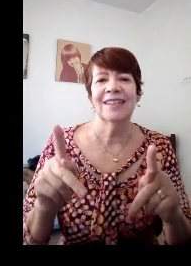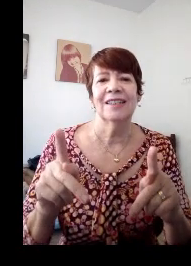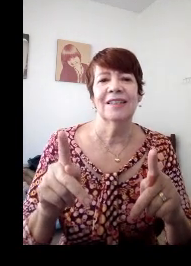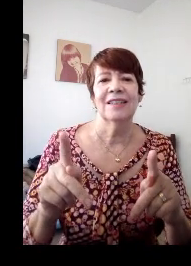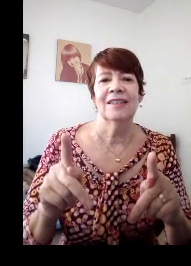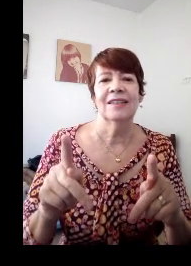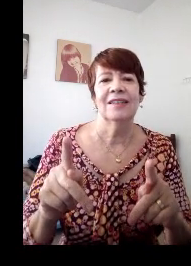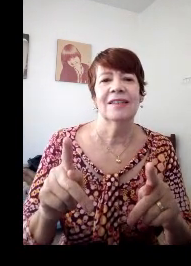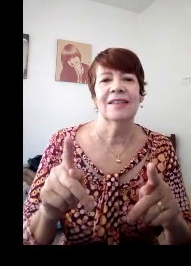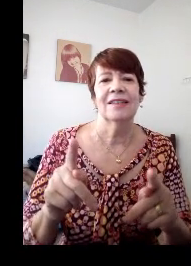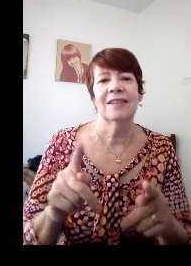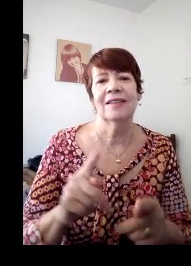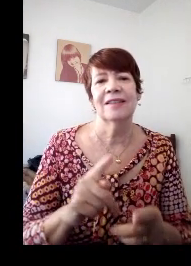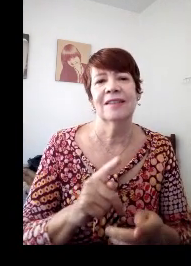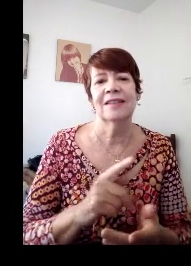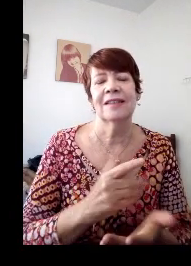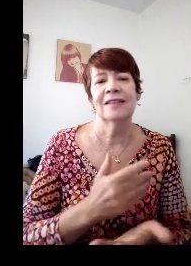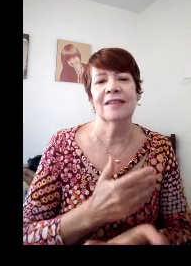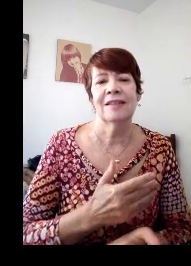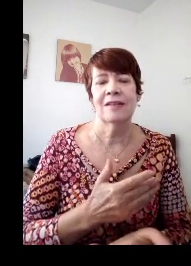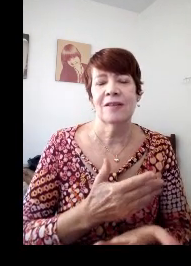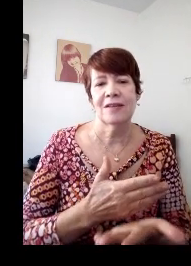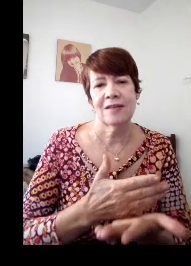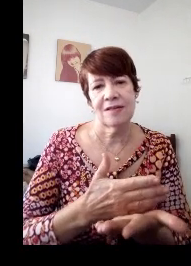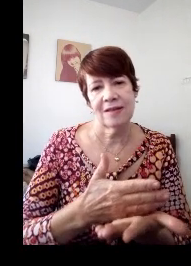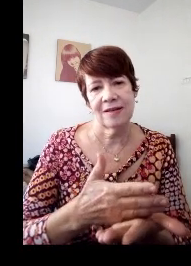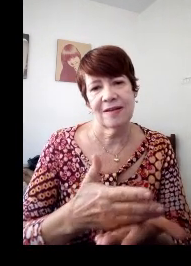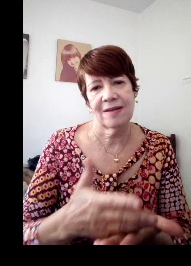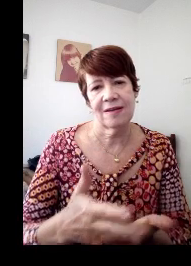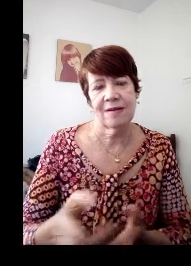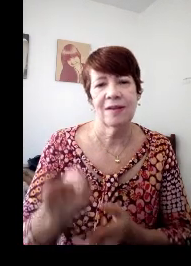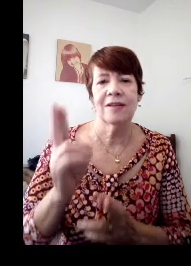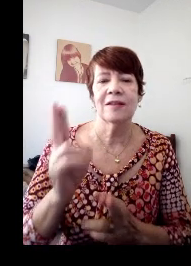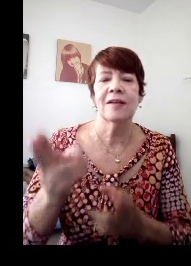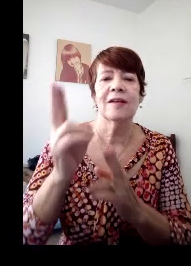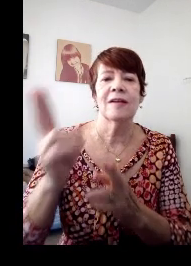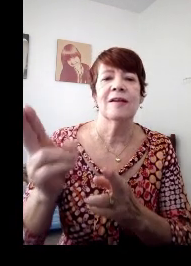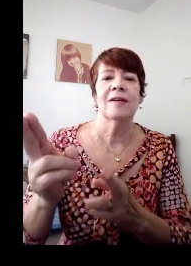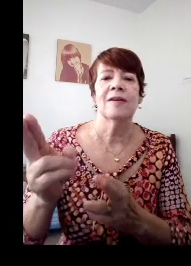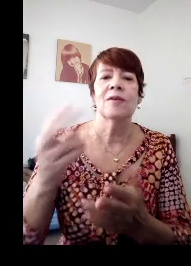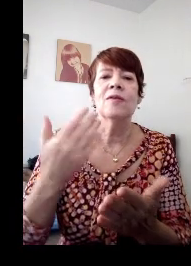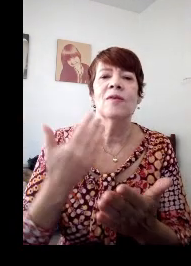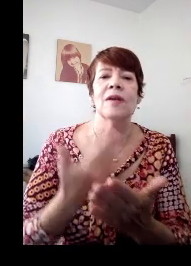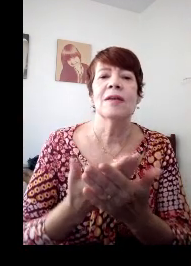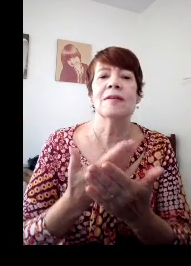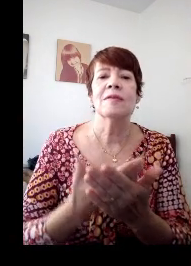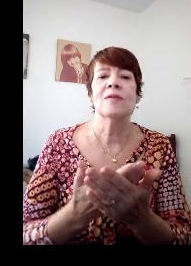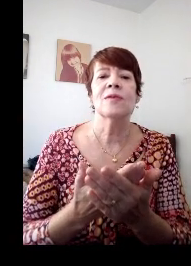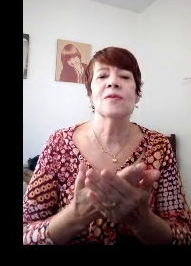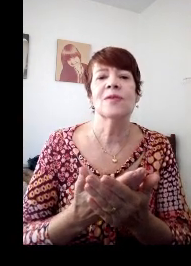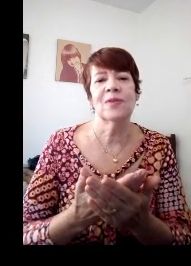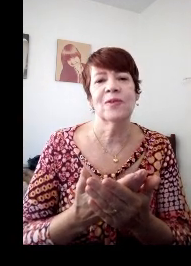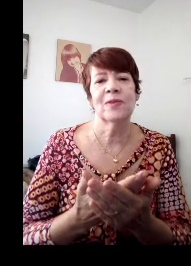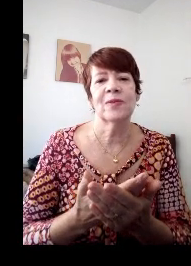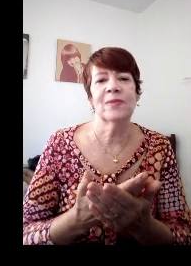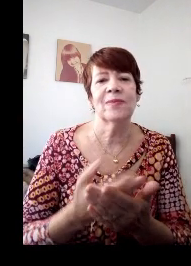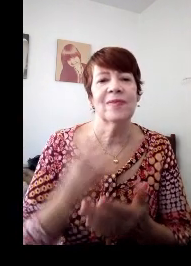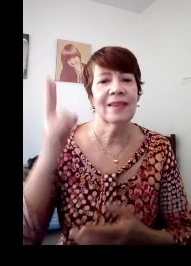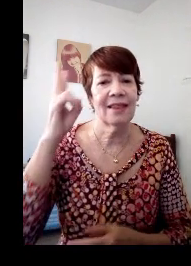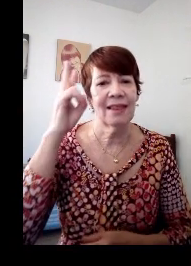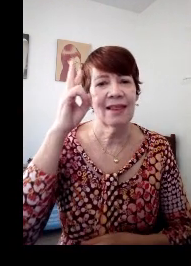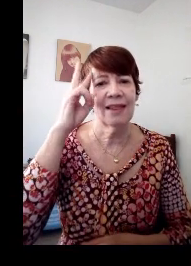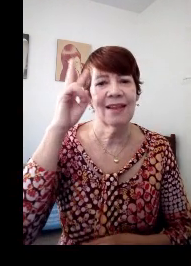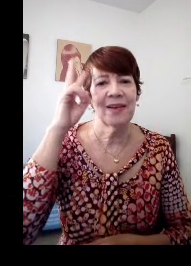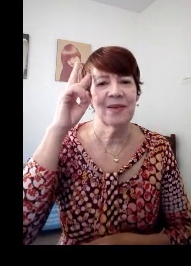videoaulas, né? Vamos então darmos continuidade àquele trabalho que